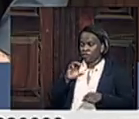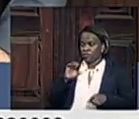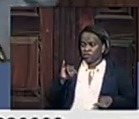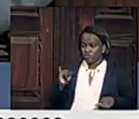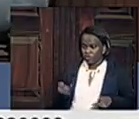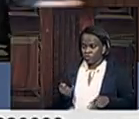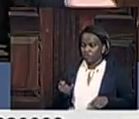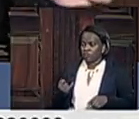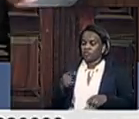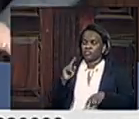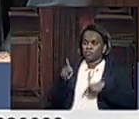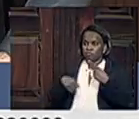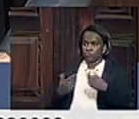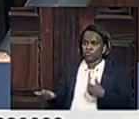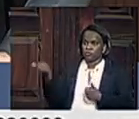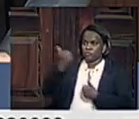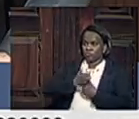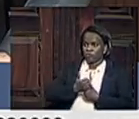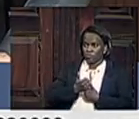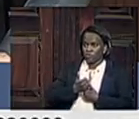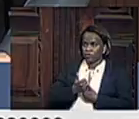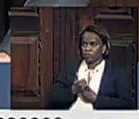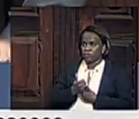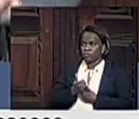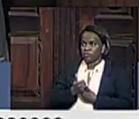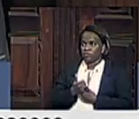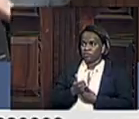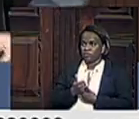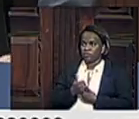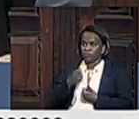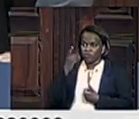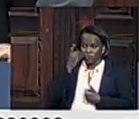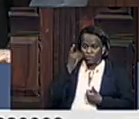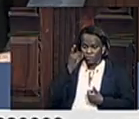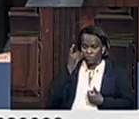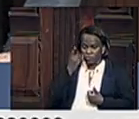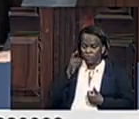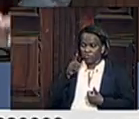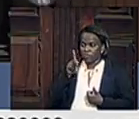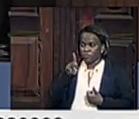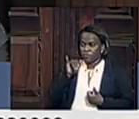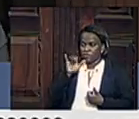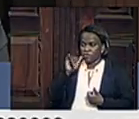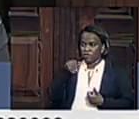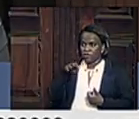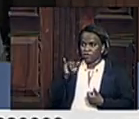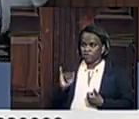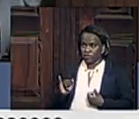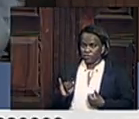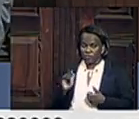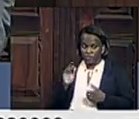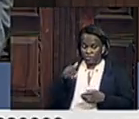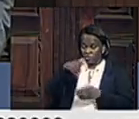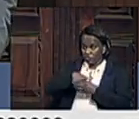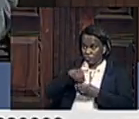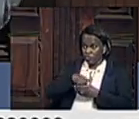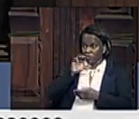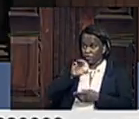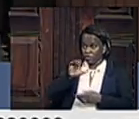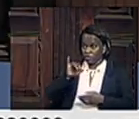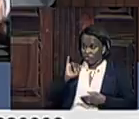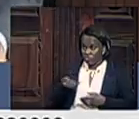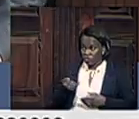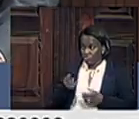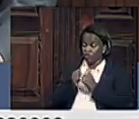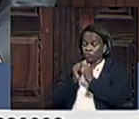depois foi substituído pelo deputado Jorge Pisciani. Se a votação na CCJ, no